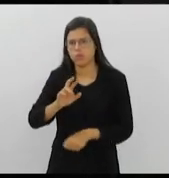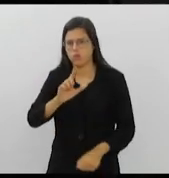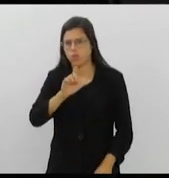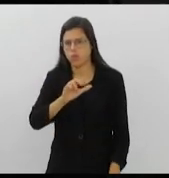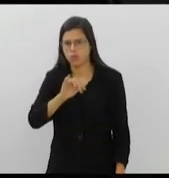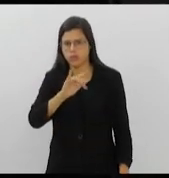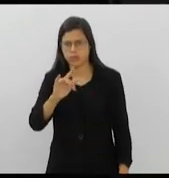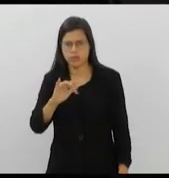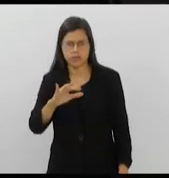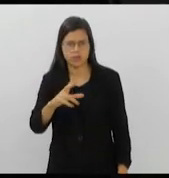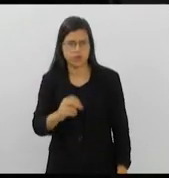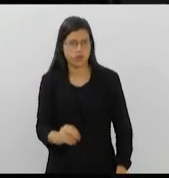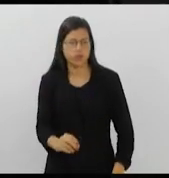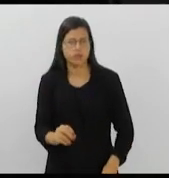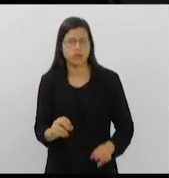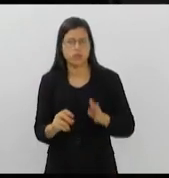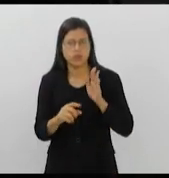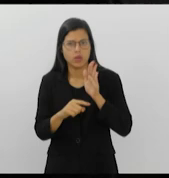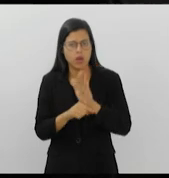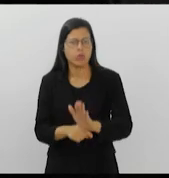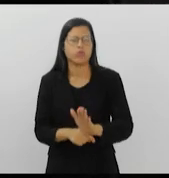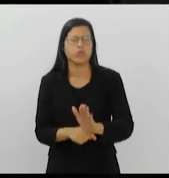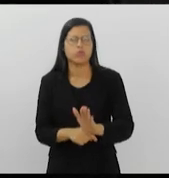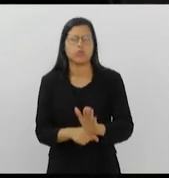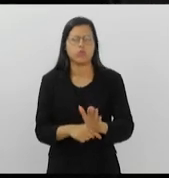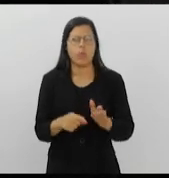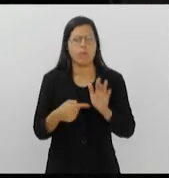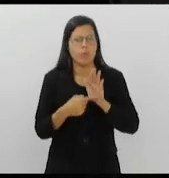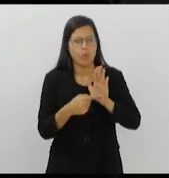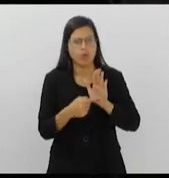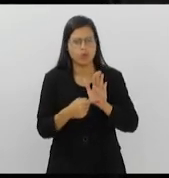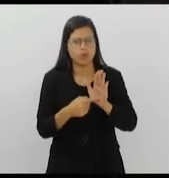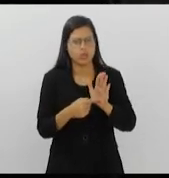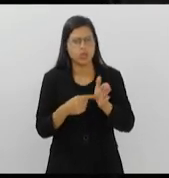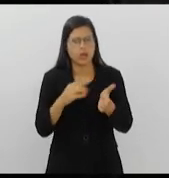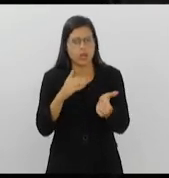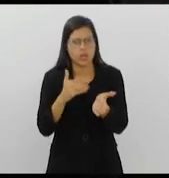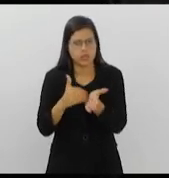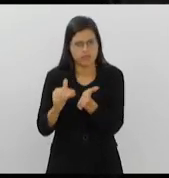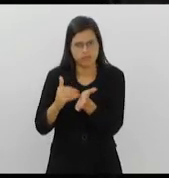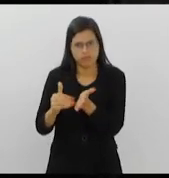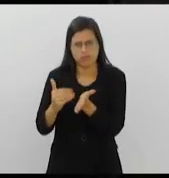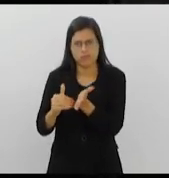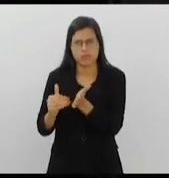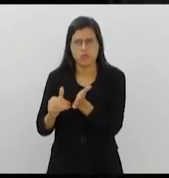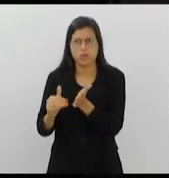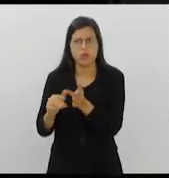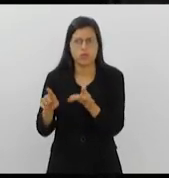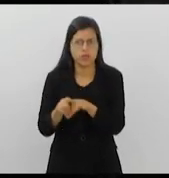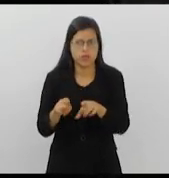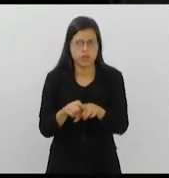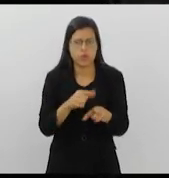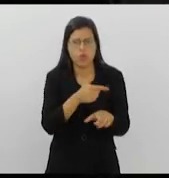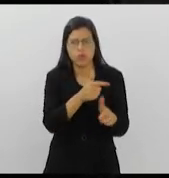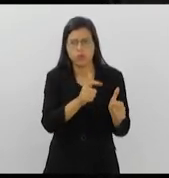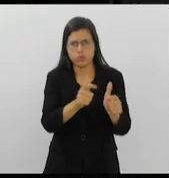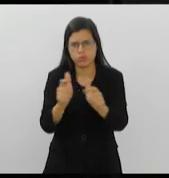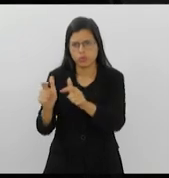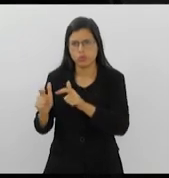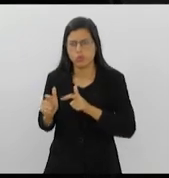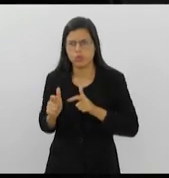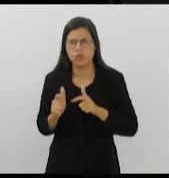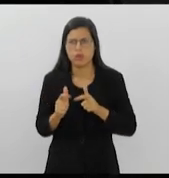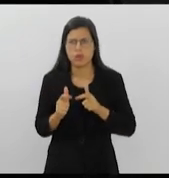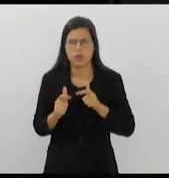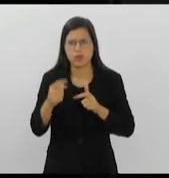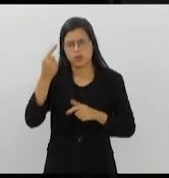intercedeu e ajudou a mostrar, a sensibilizar a secretaria. Com algumas outras regiões também, eu sei que foi pactuado. Eu não sei